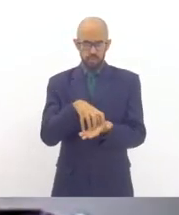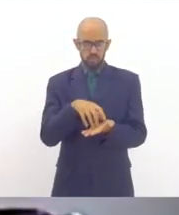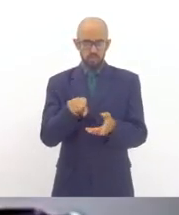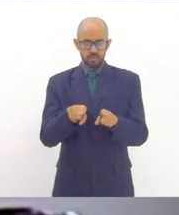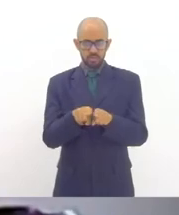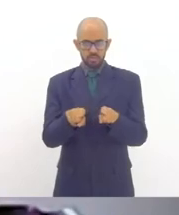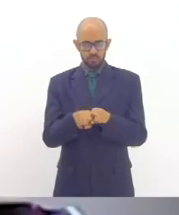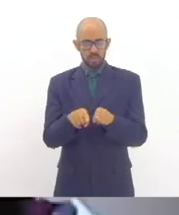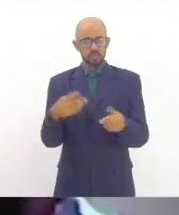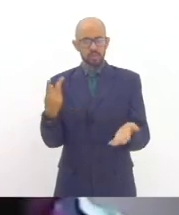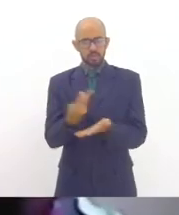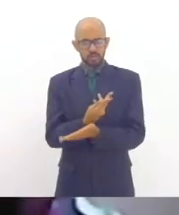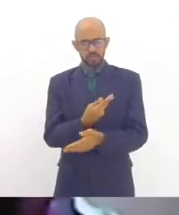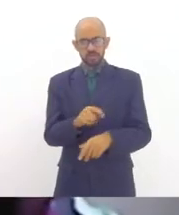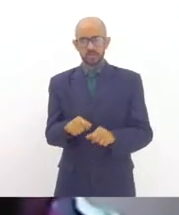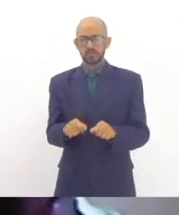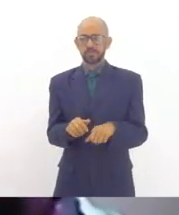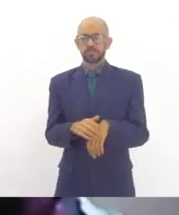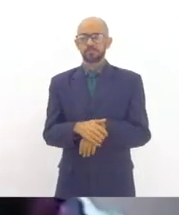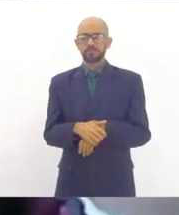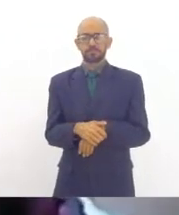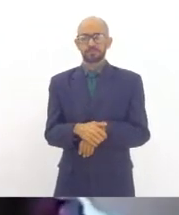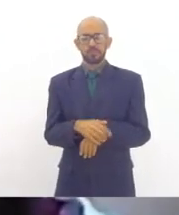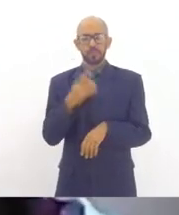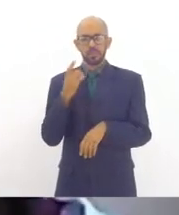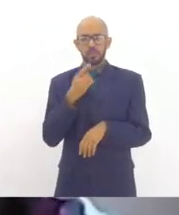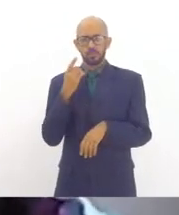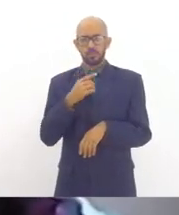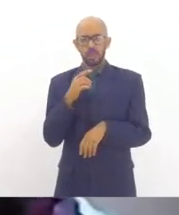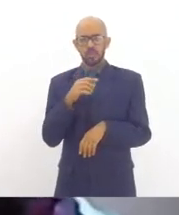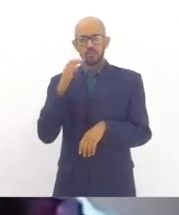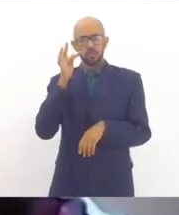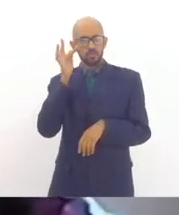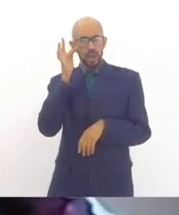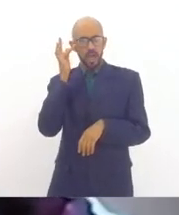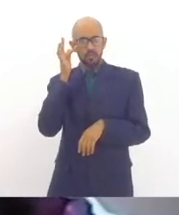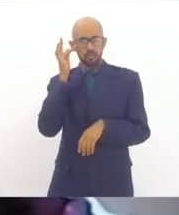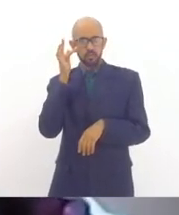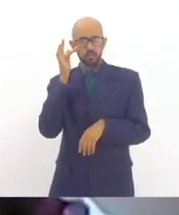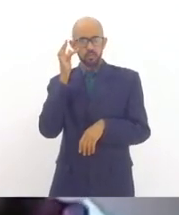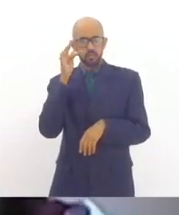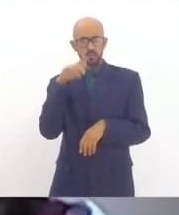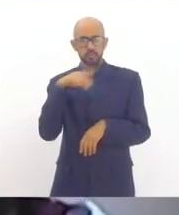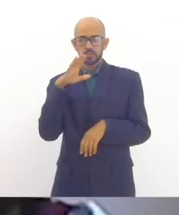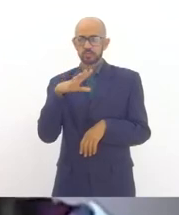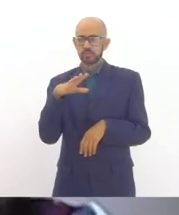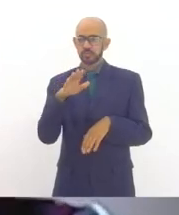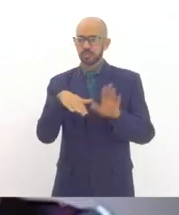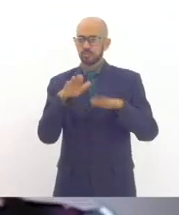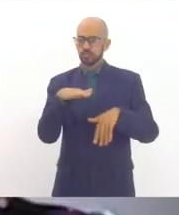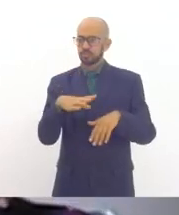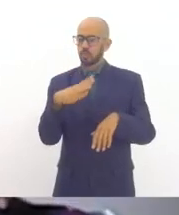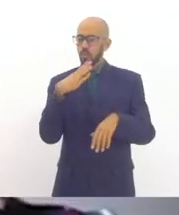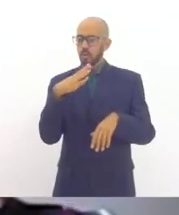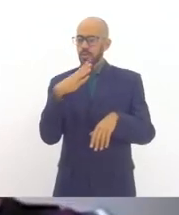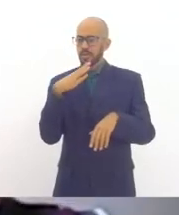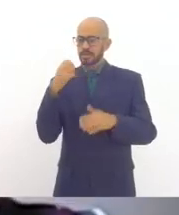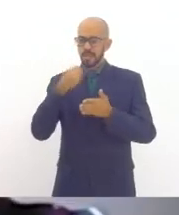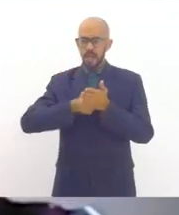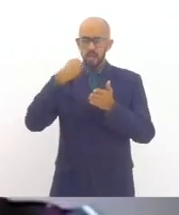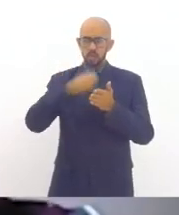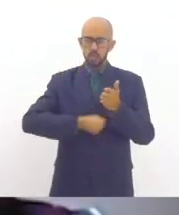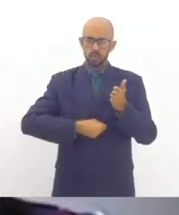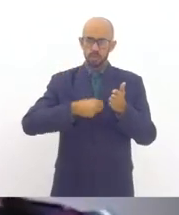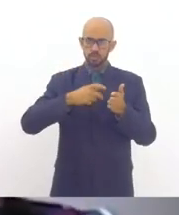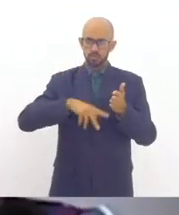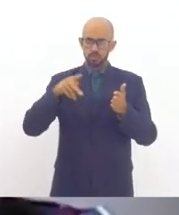que está acontecendo. O deputado Flávio Serafini deve ter conhecimento da luta dos professores de espanhol da